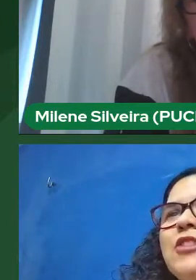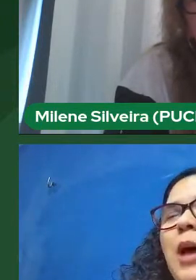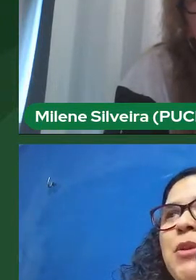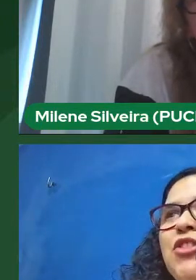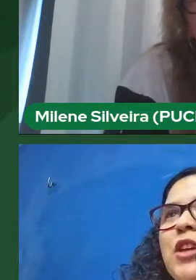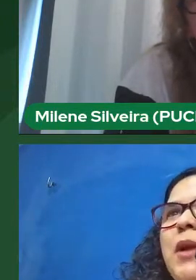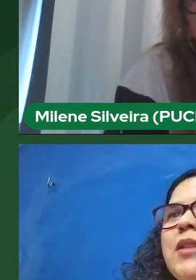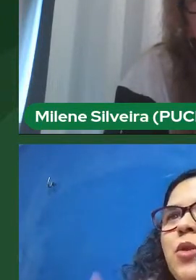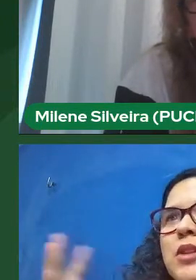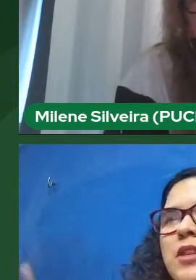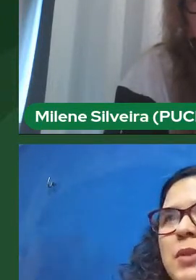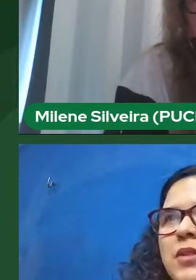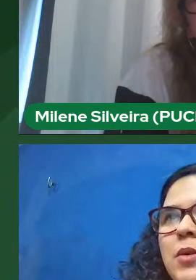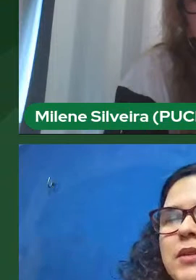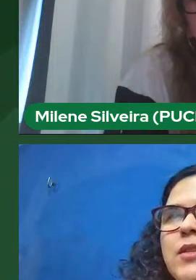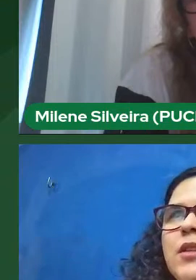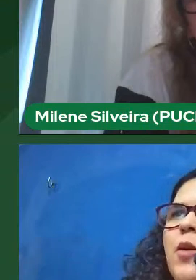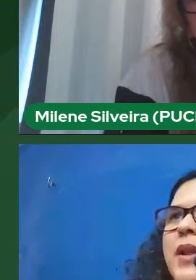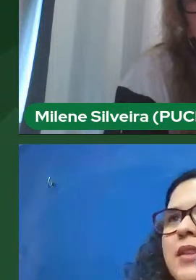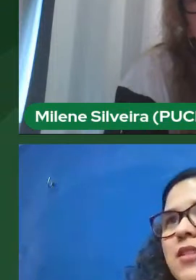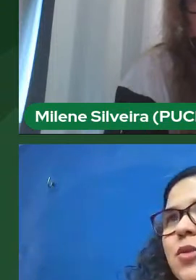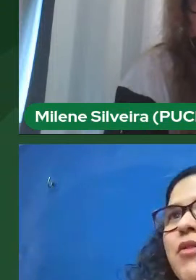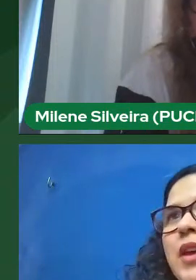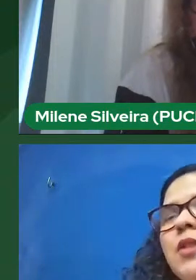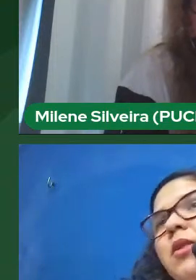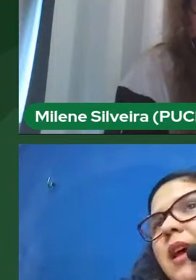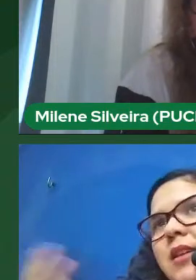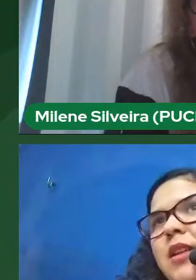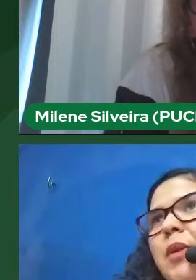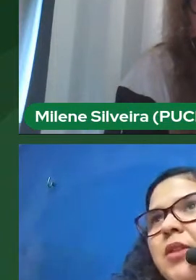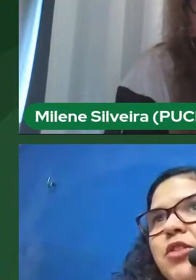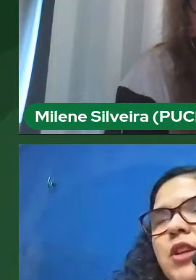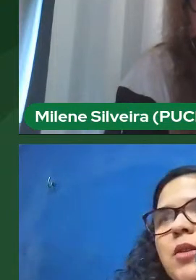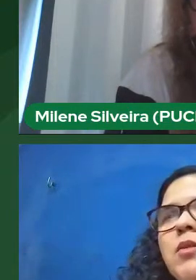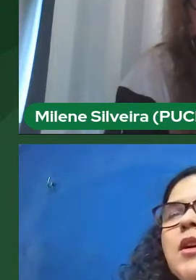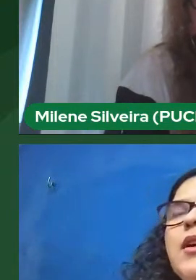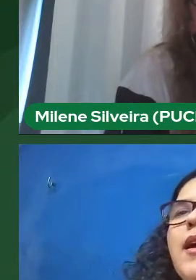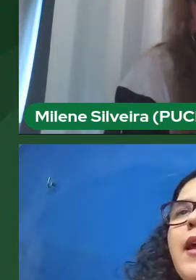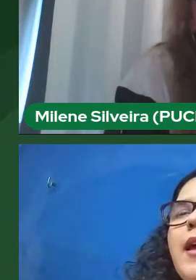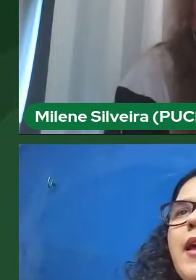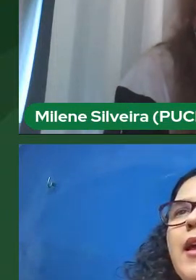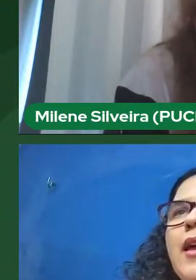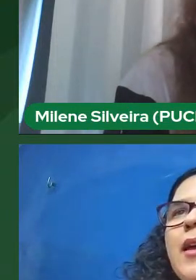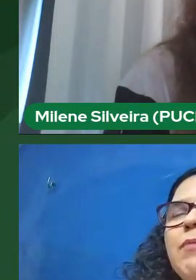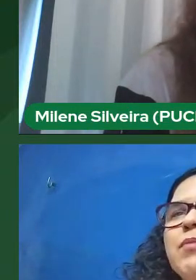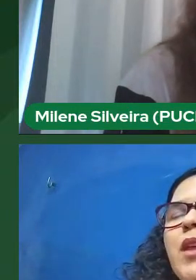aí, já pedi para todas as pessoas que estão presentes no evento e as que também não estão,